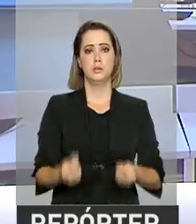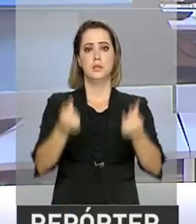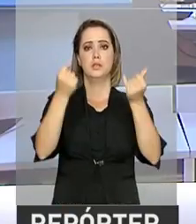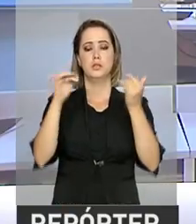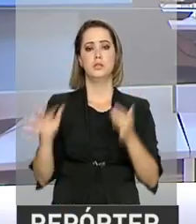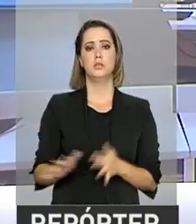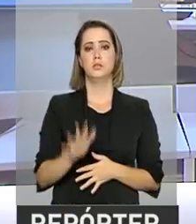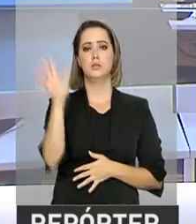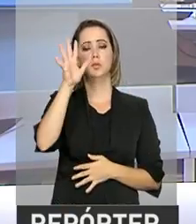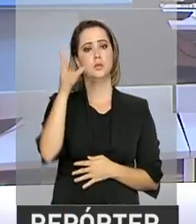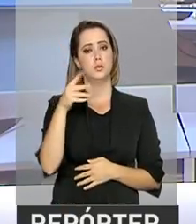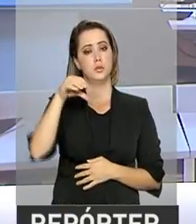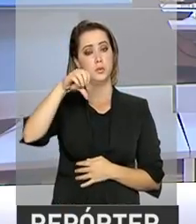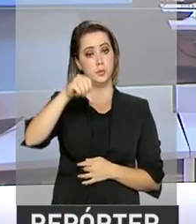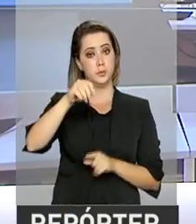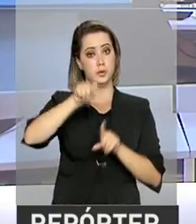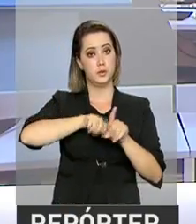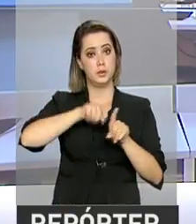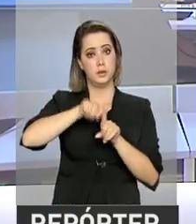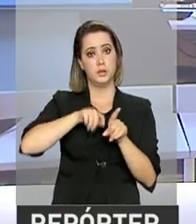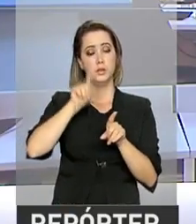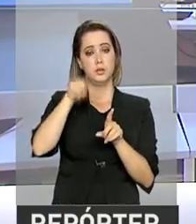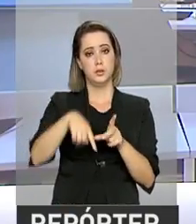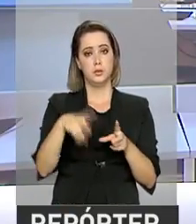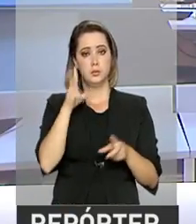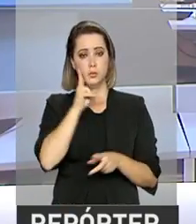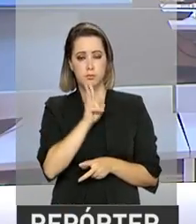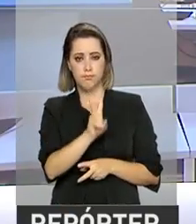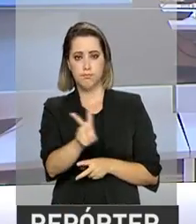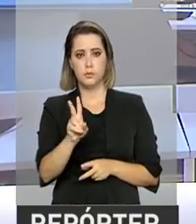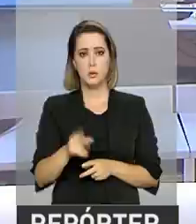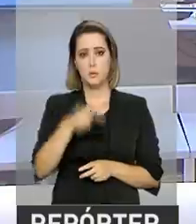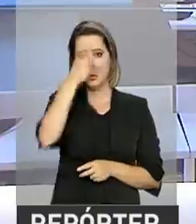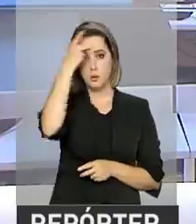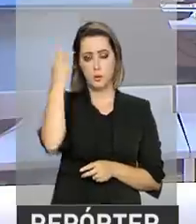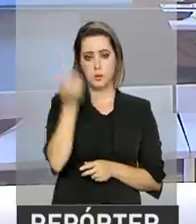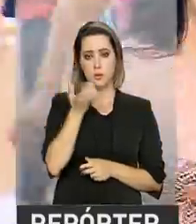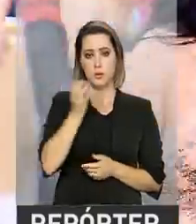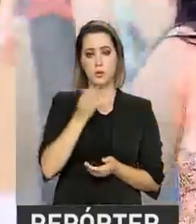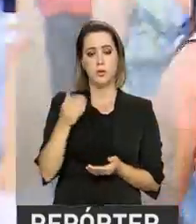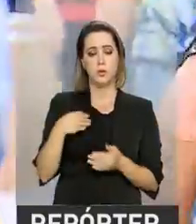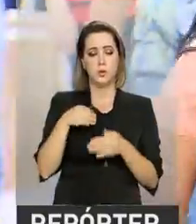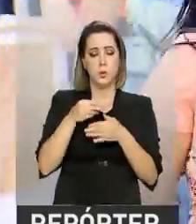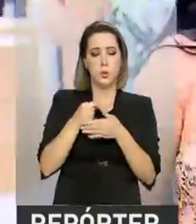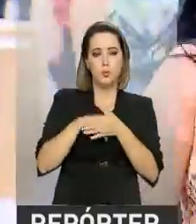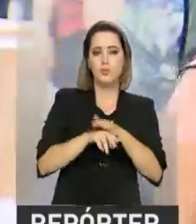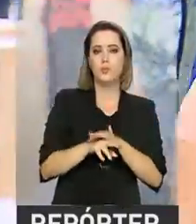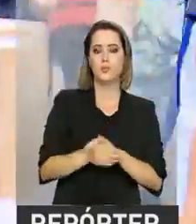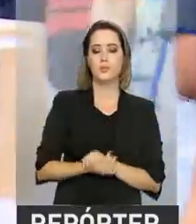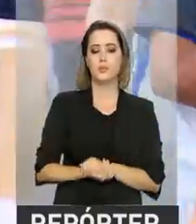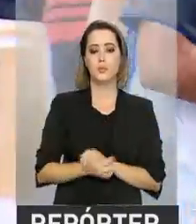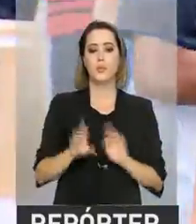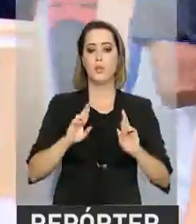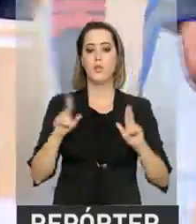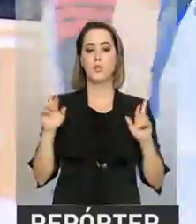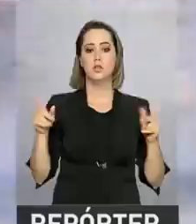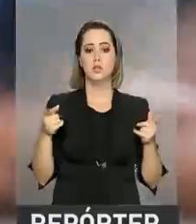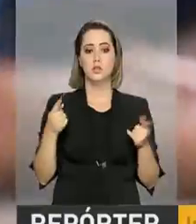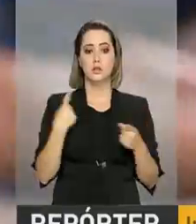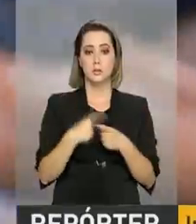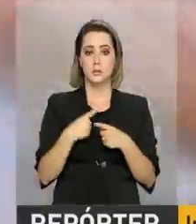de inflação nos últimos 9 meses é um atrativo a mais para quem quer aplicar por diferentes